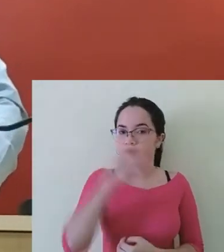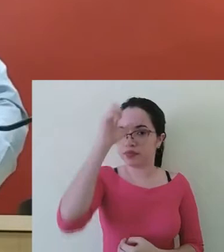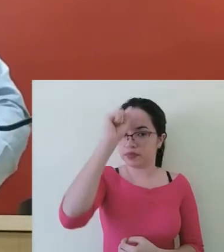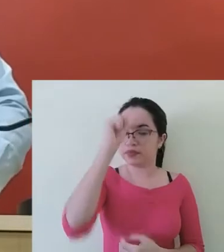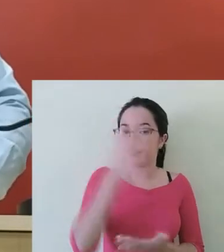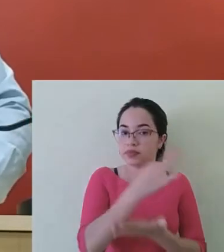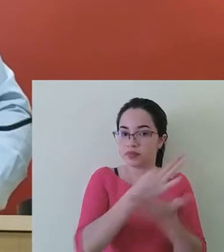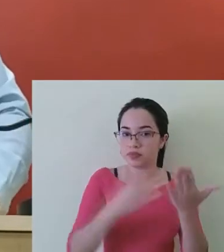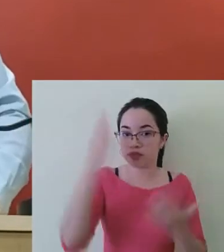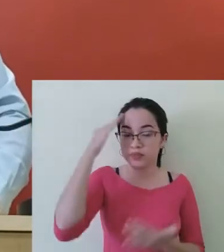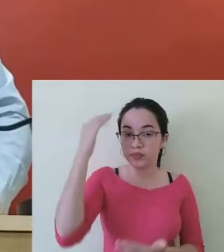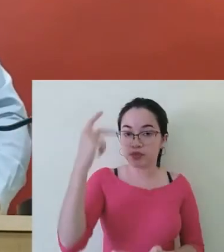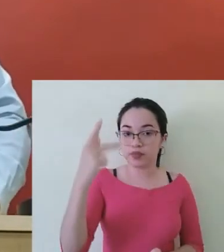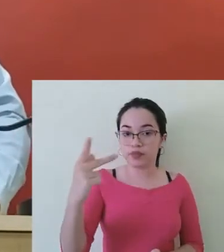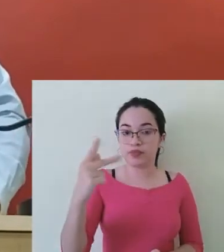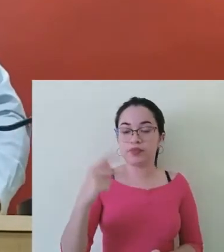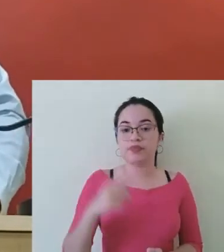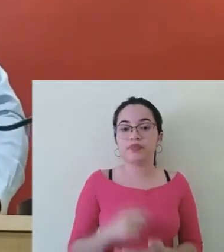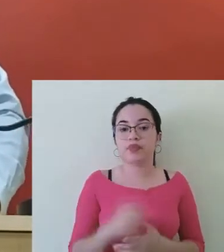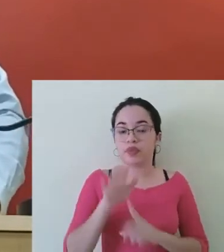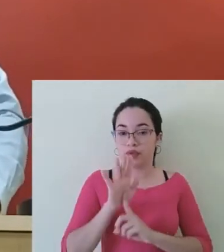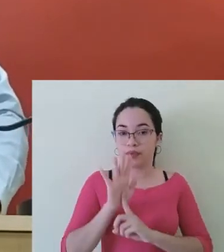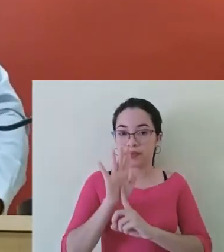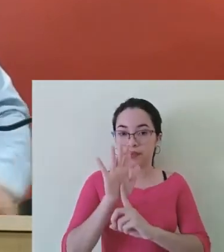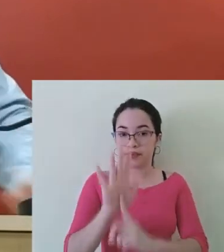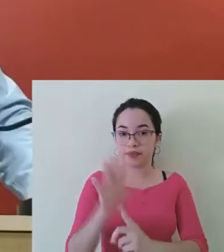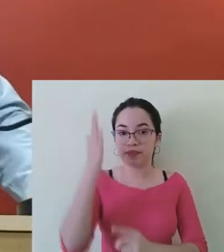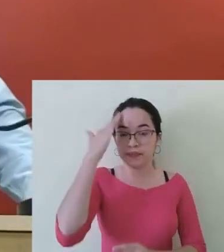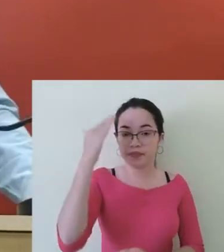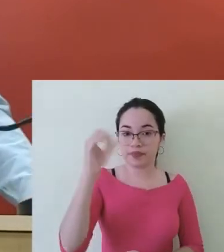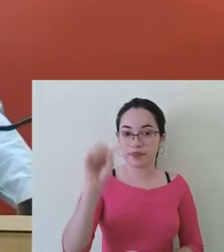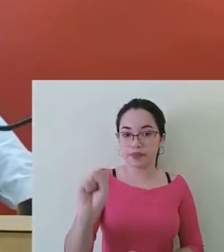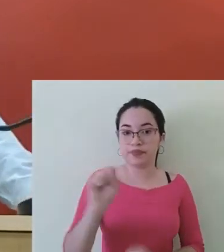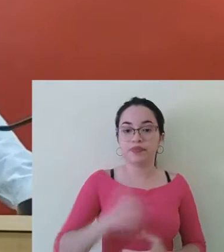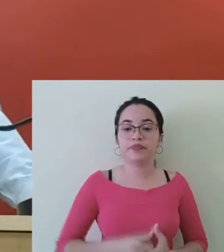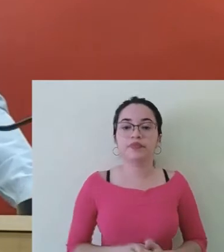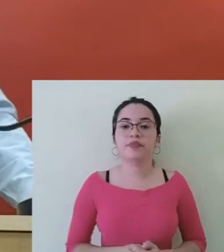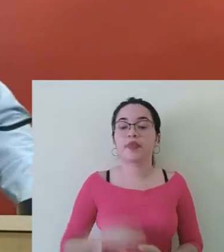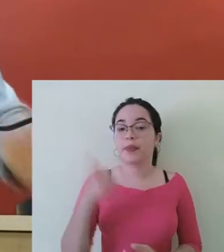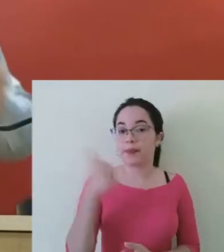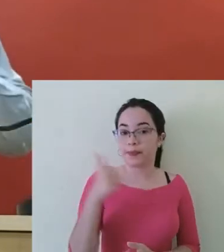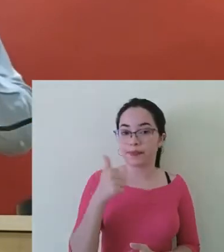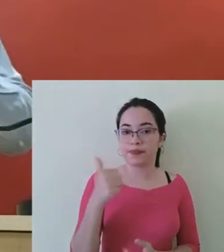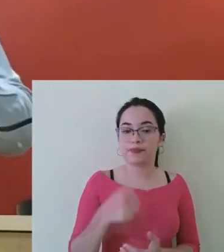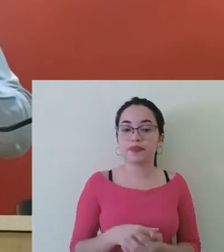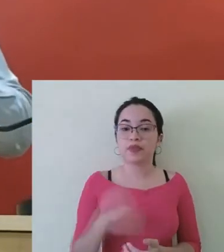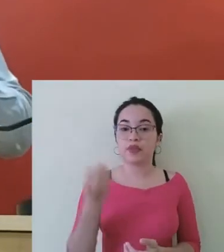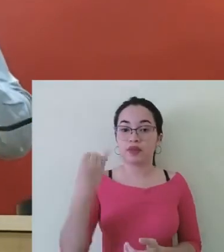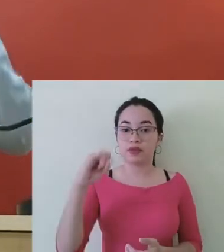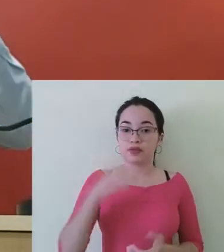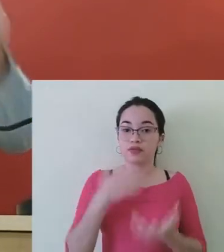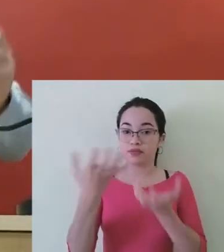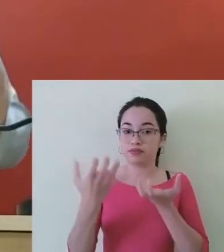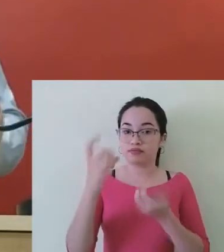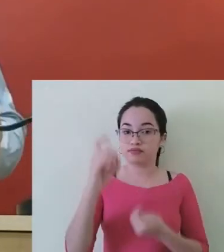desse texto de Provérbios apresentado por Salomão. Primeiro, se eu